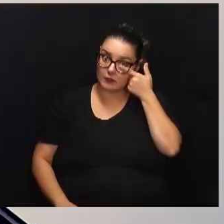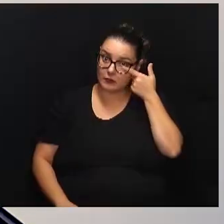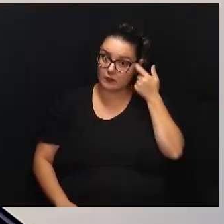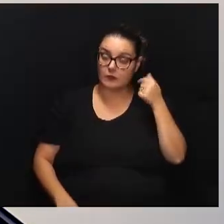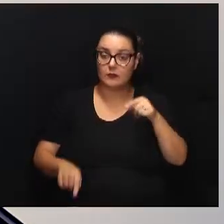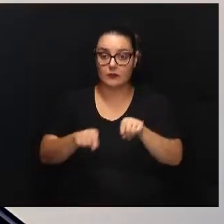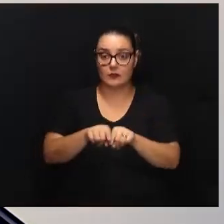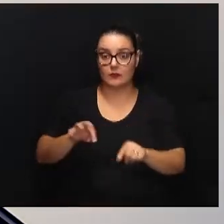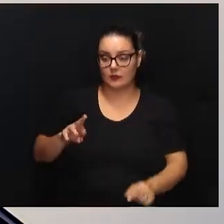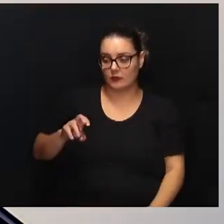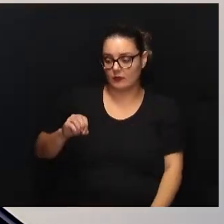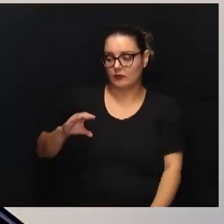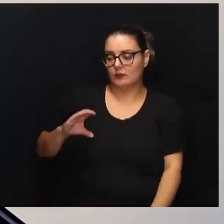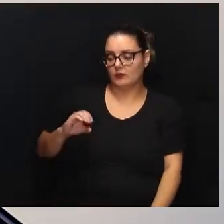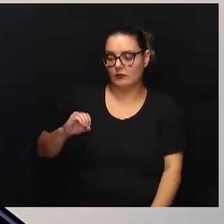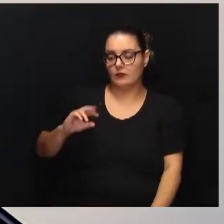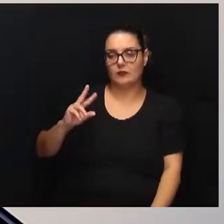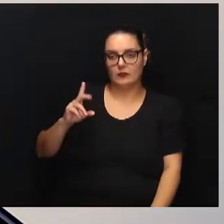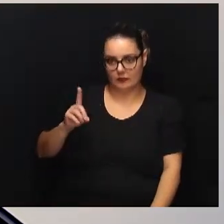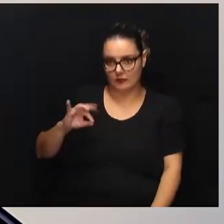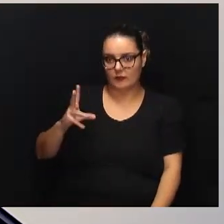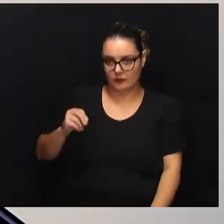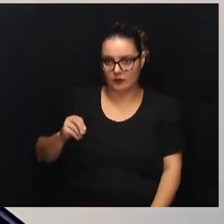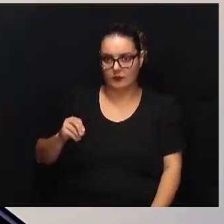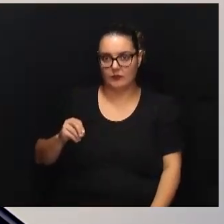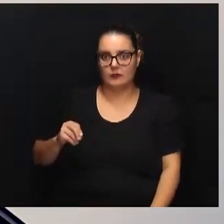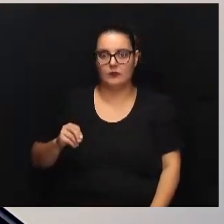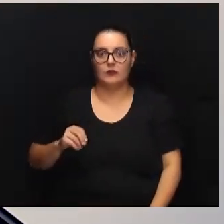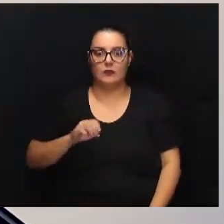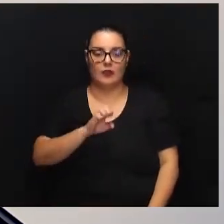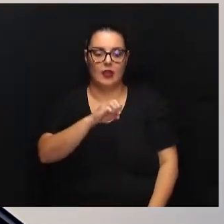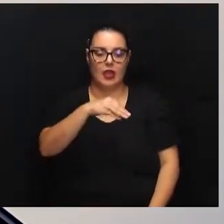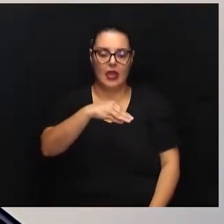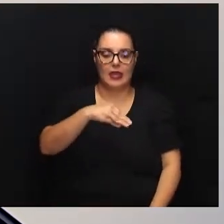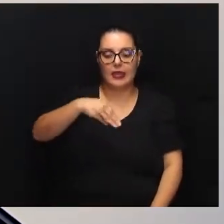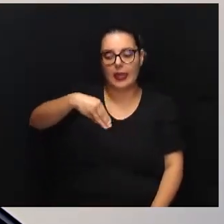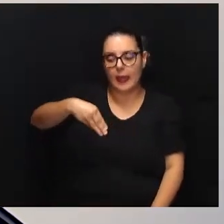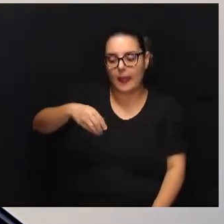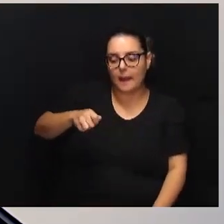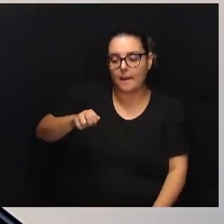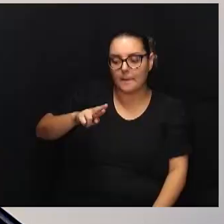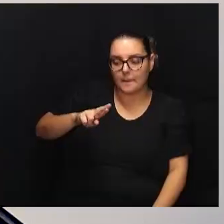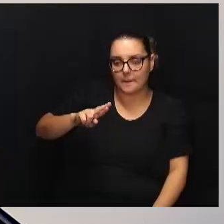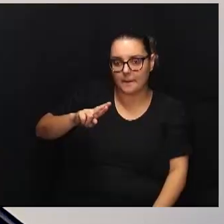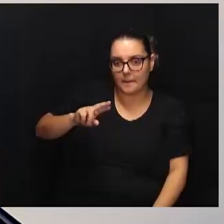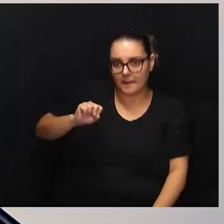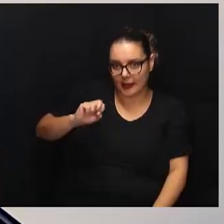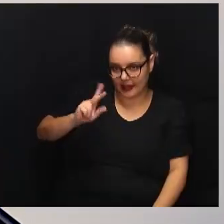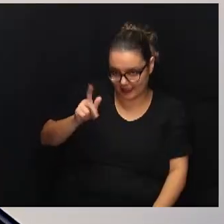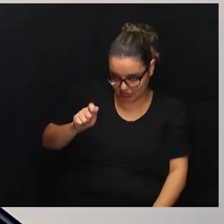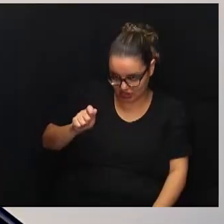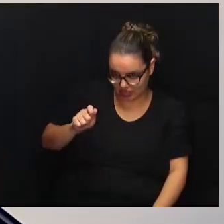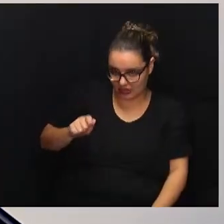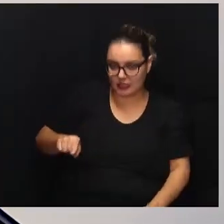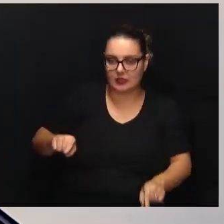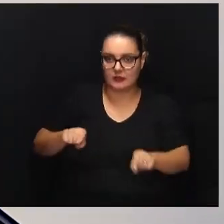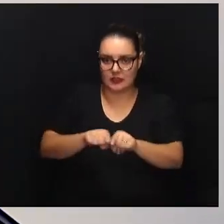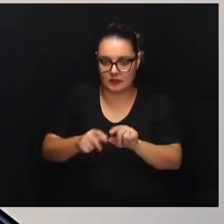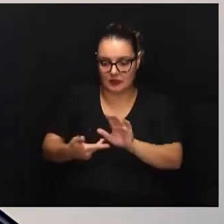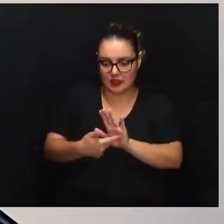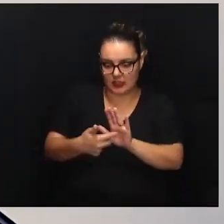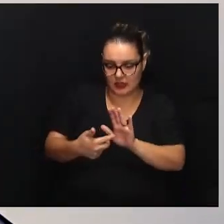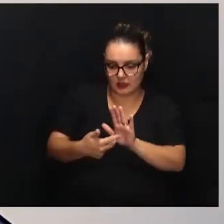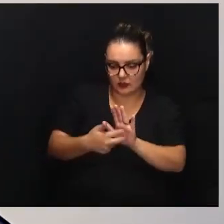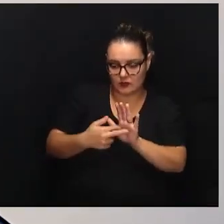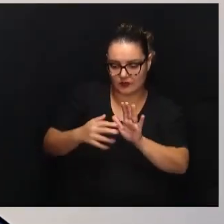muda junto. Então, a gente quis fazer também esse paralelo aí com esse movimento que começou nos Estados Unidos, mas que a gente também,